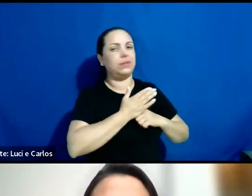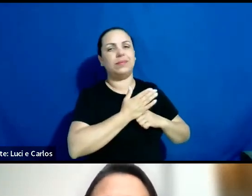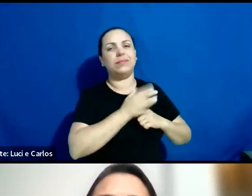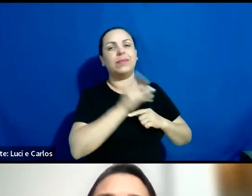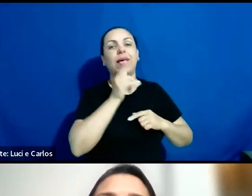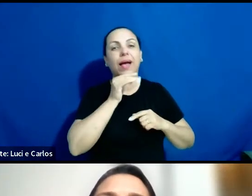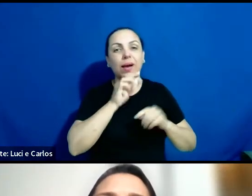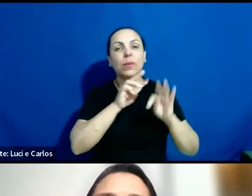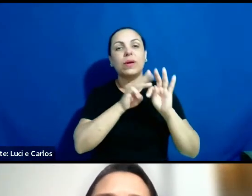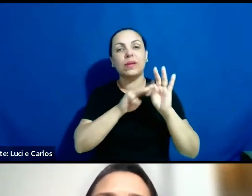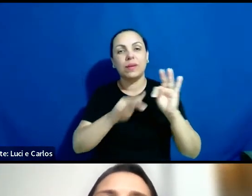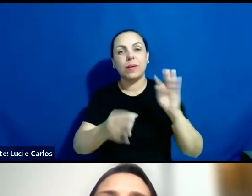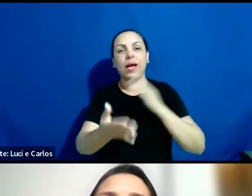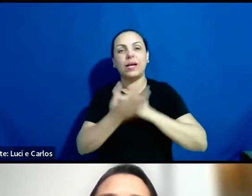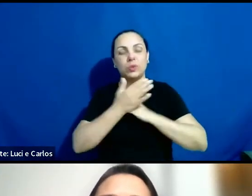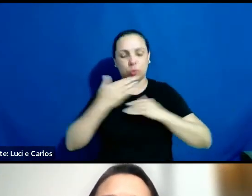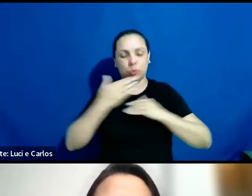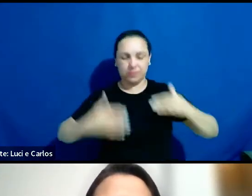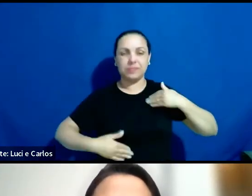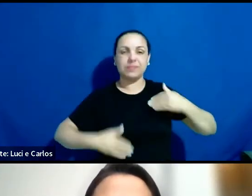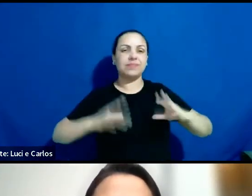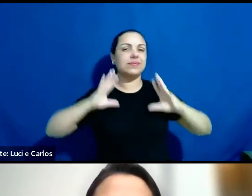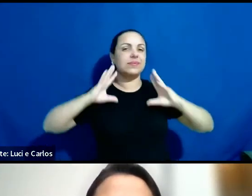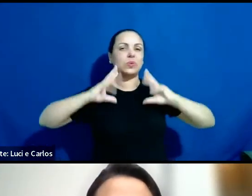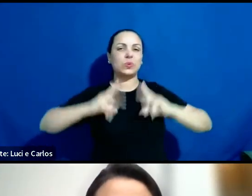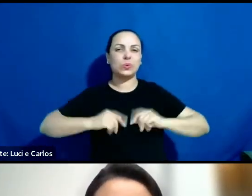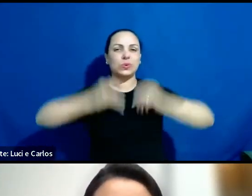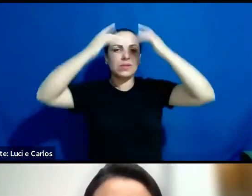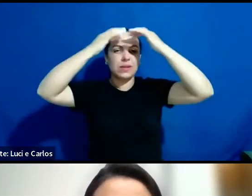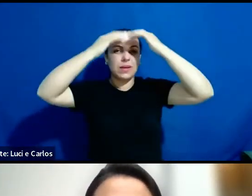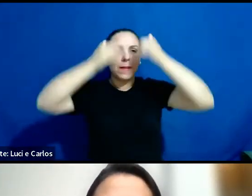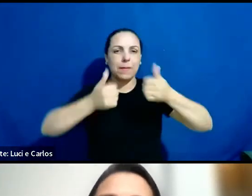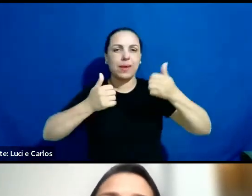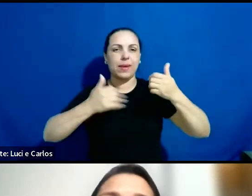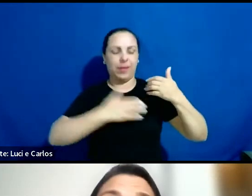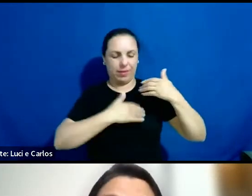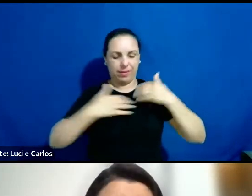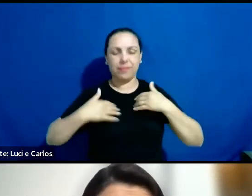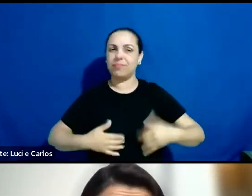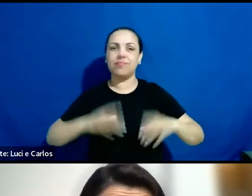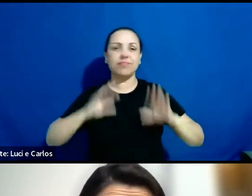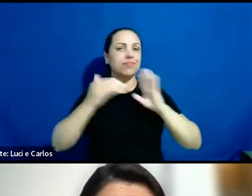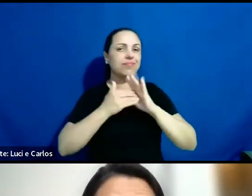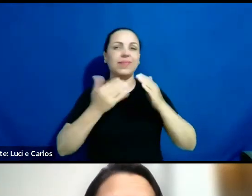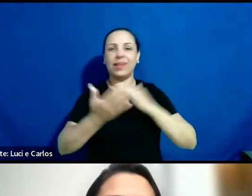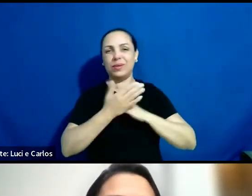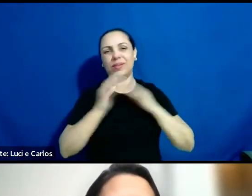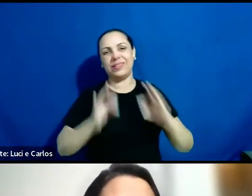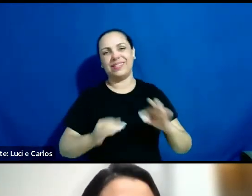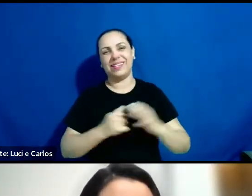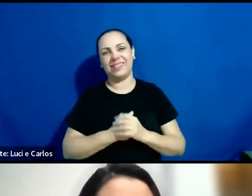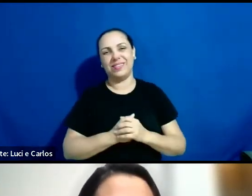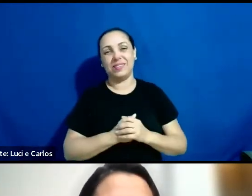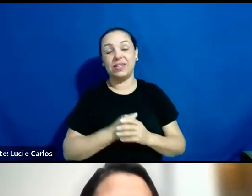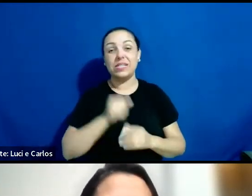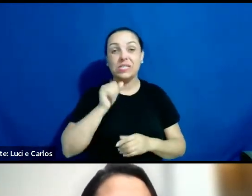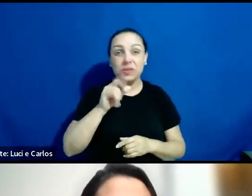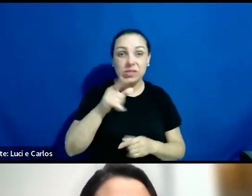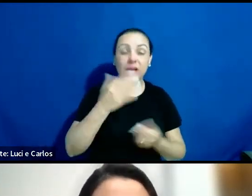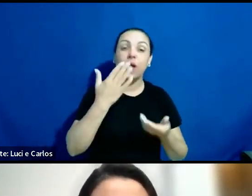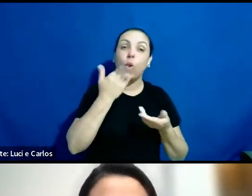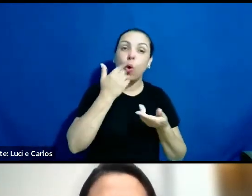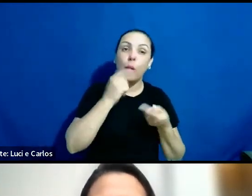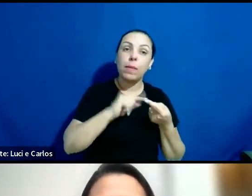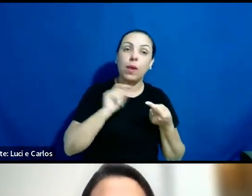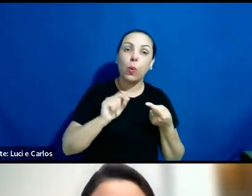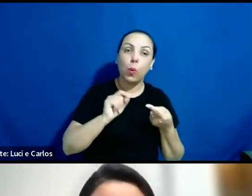vida saudável, né? Eu costumo dizer, me diz o que é que você come, o que você bebe, que eu vou dizer qual é a doença que você tem e que você vai